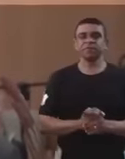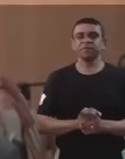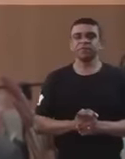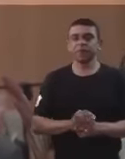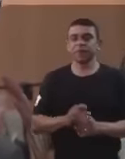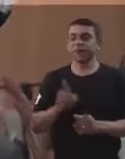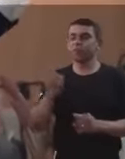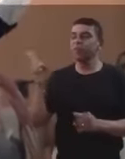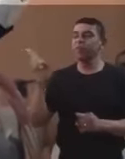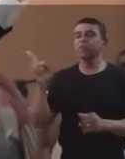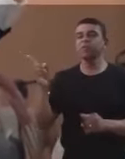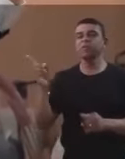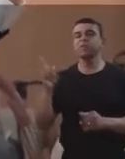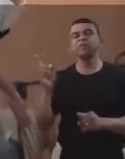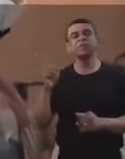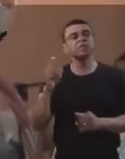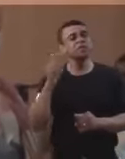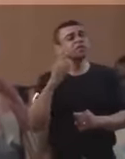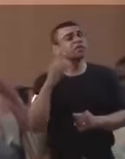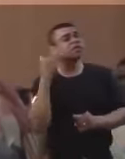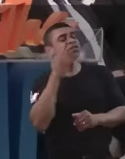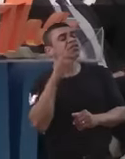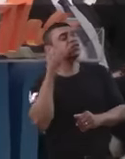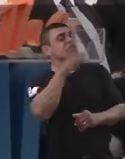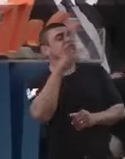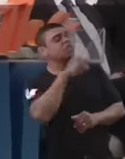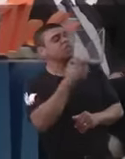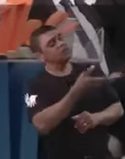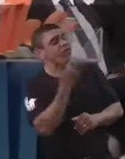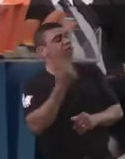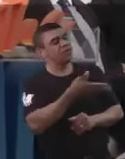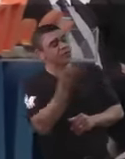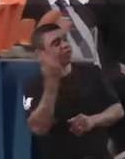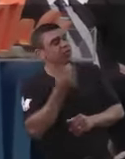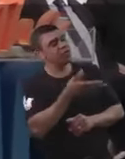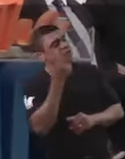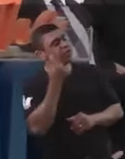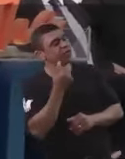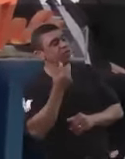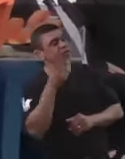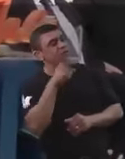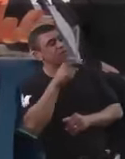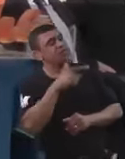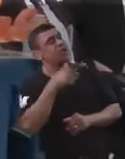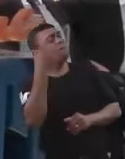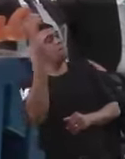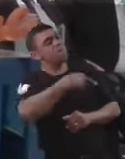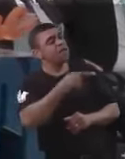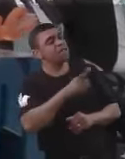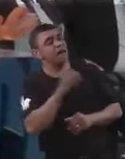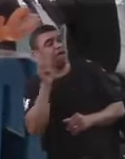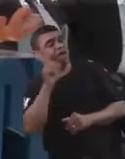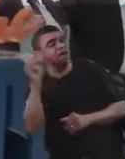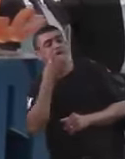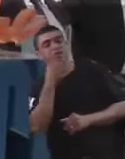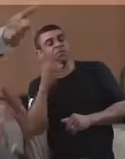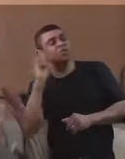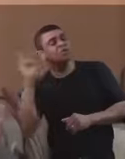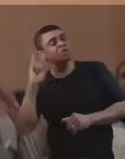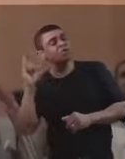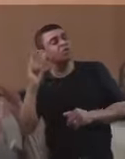irmão divida a herança. Ele chama Jesus de mestre, mas ele se sente o senhor do